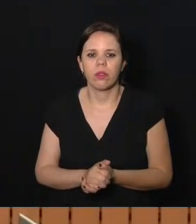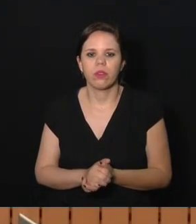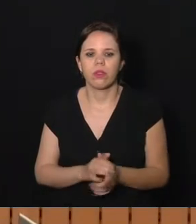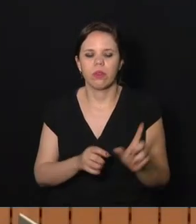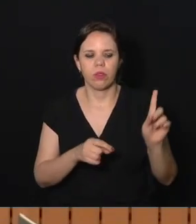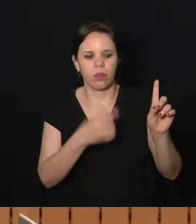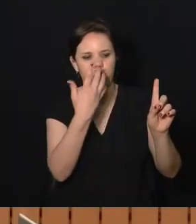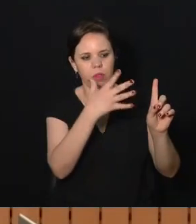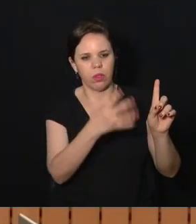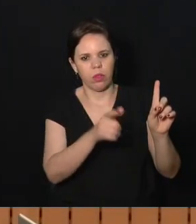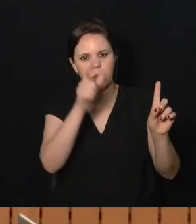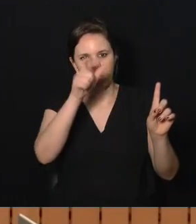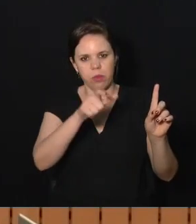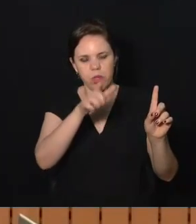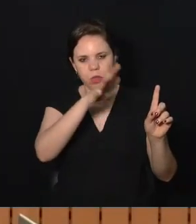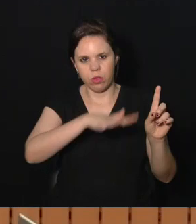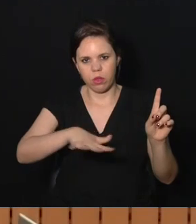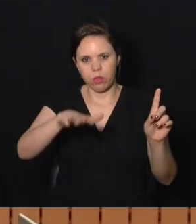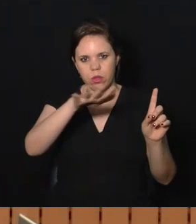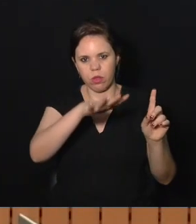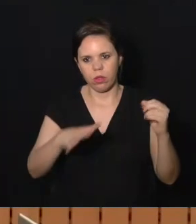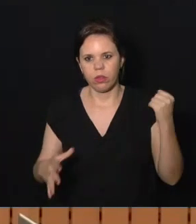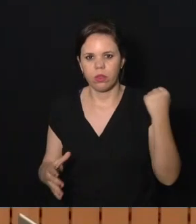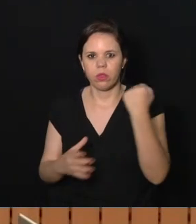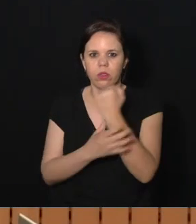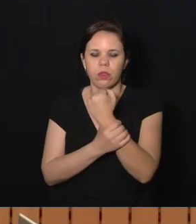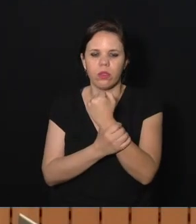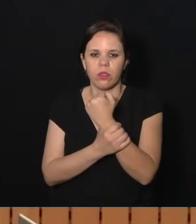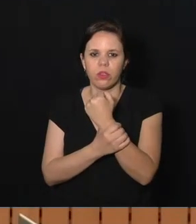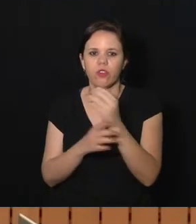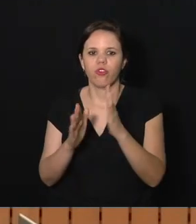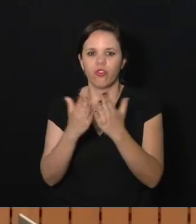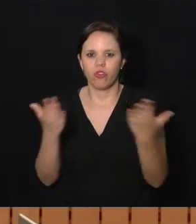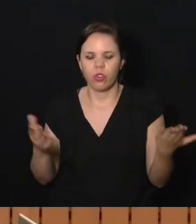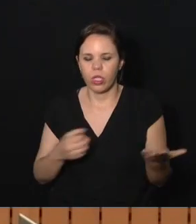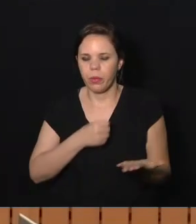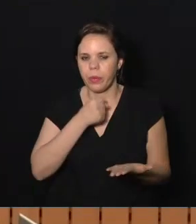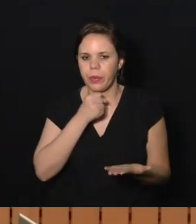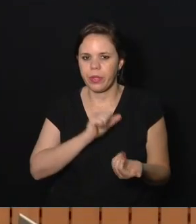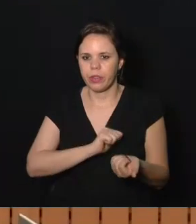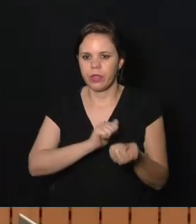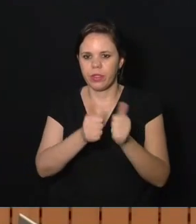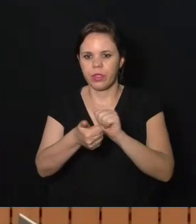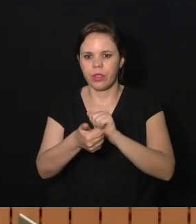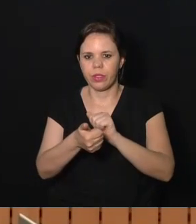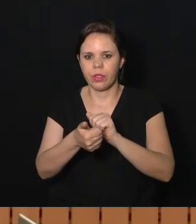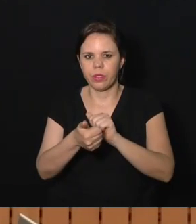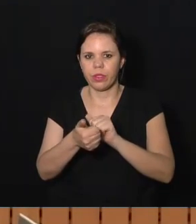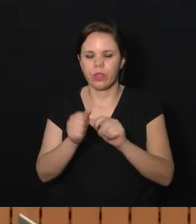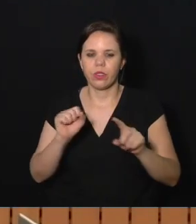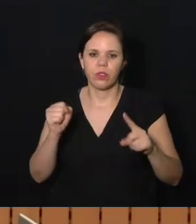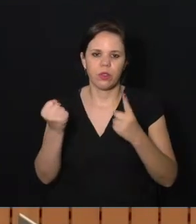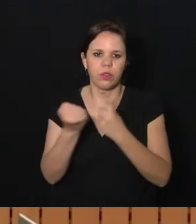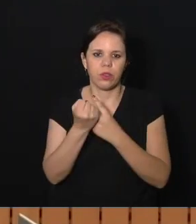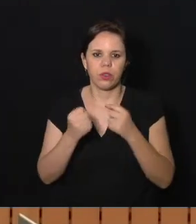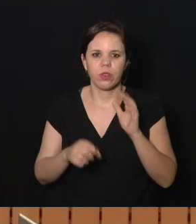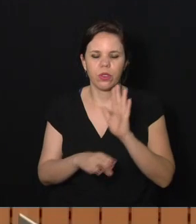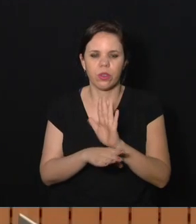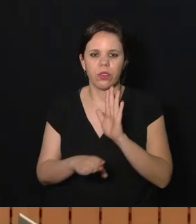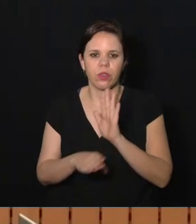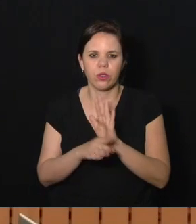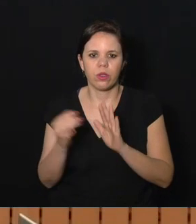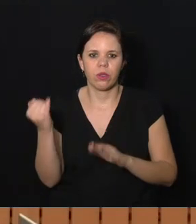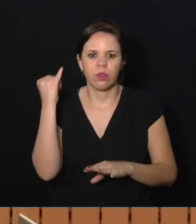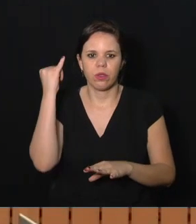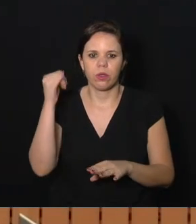se destacaram na área de segurança, jornalismo, esporte e no campo social. É